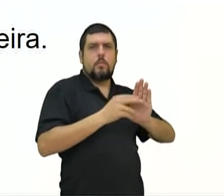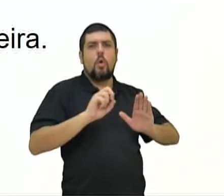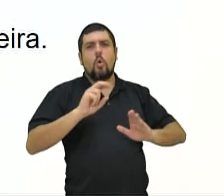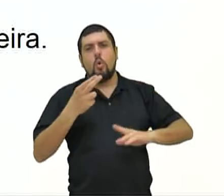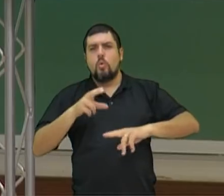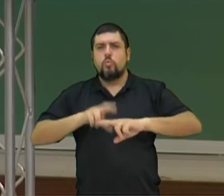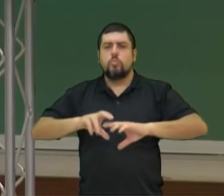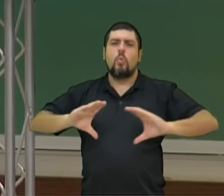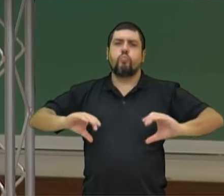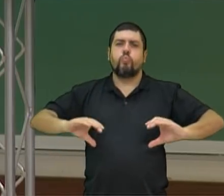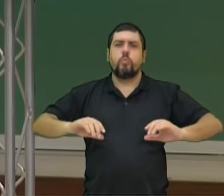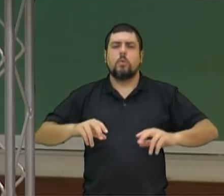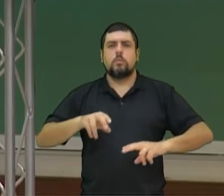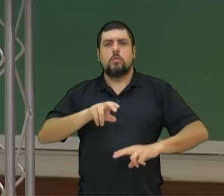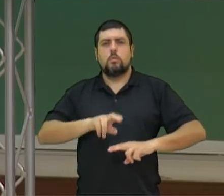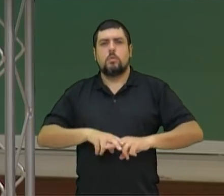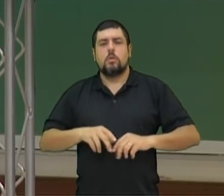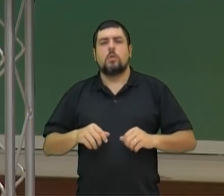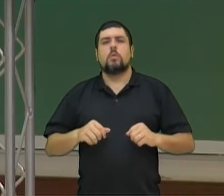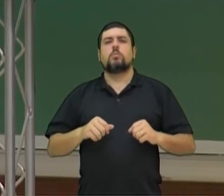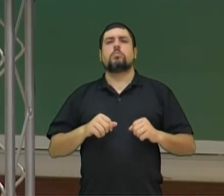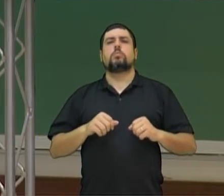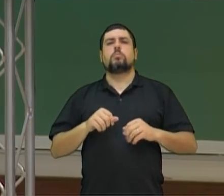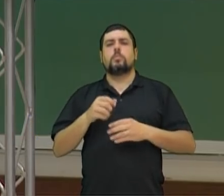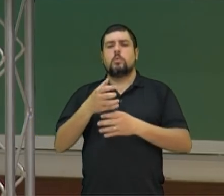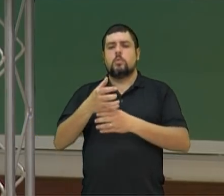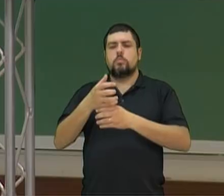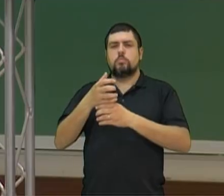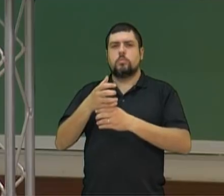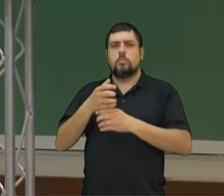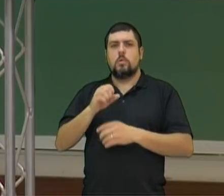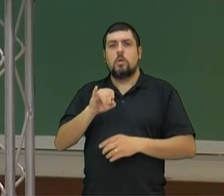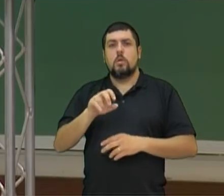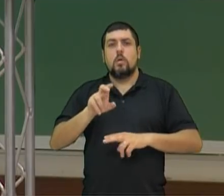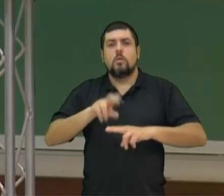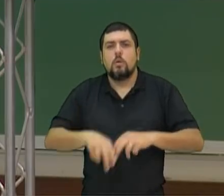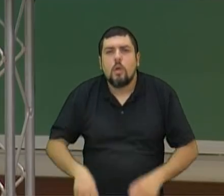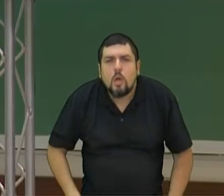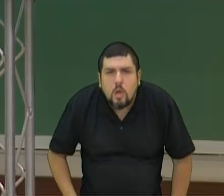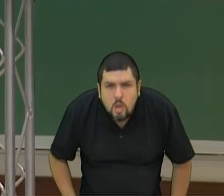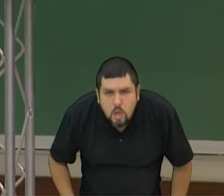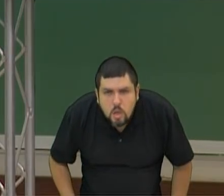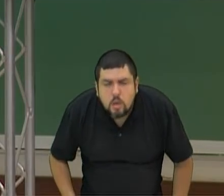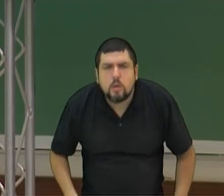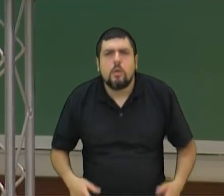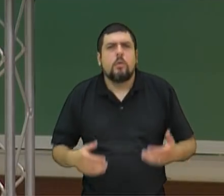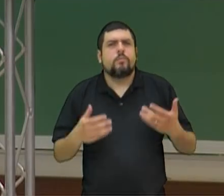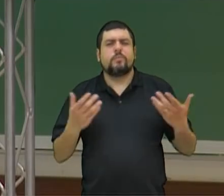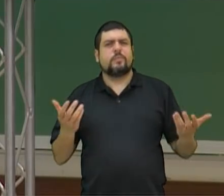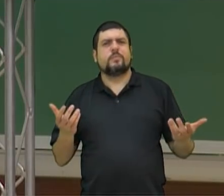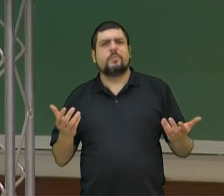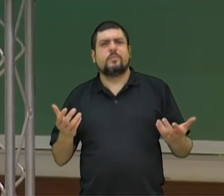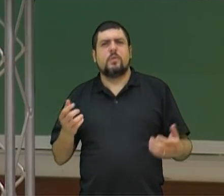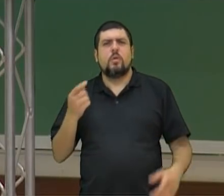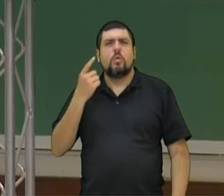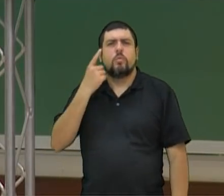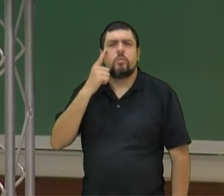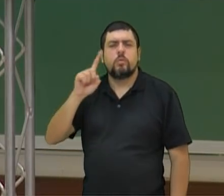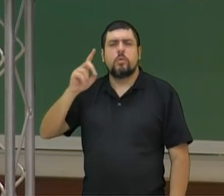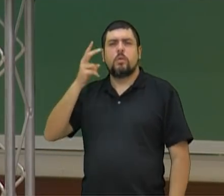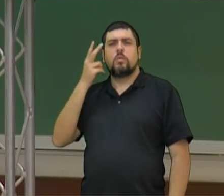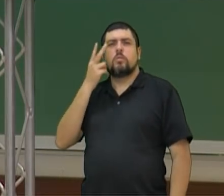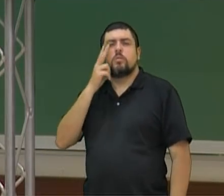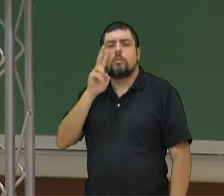Eu encosto e deixo ela retinha. Se eu ficar sentado assim curvado, eu também, 1, 2 dias,